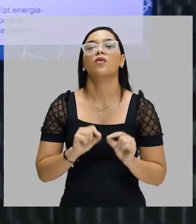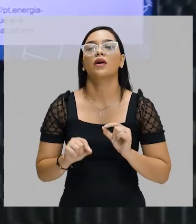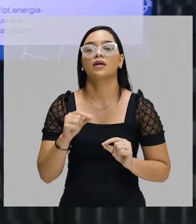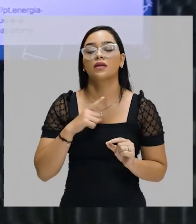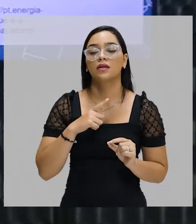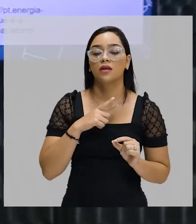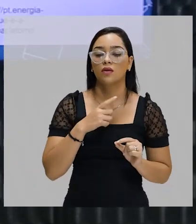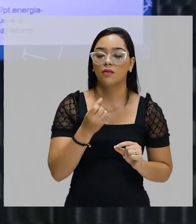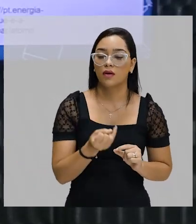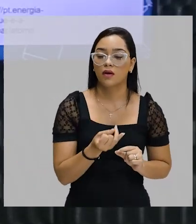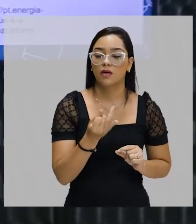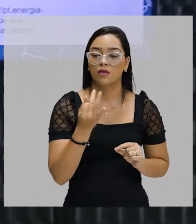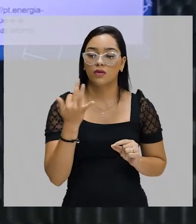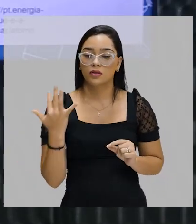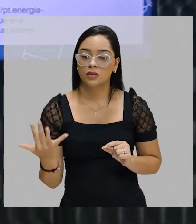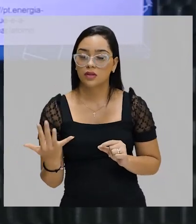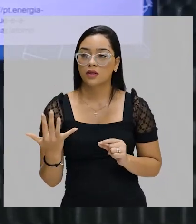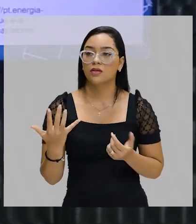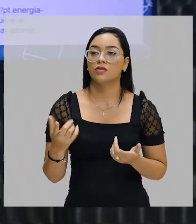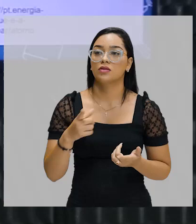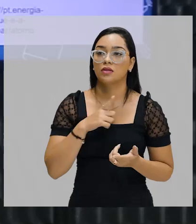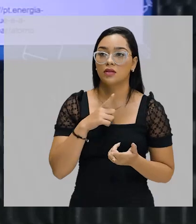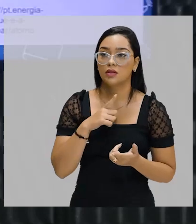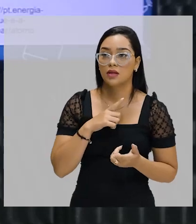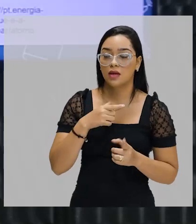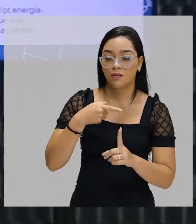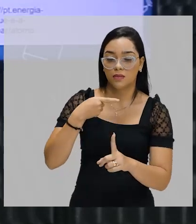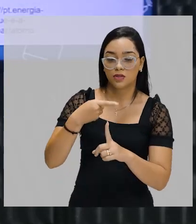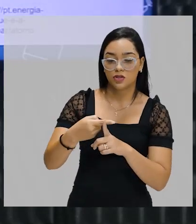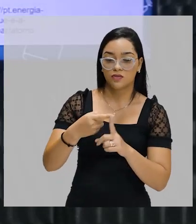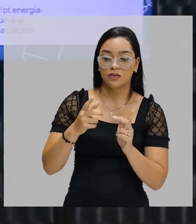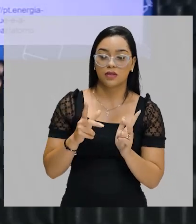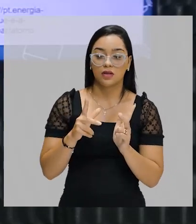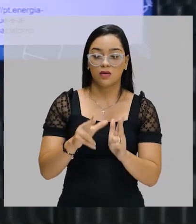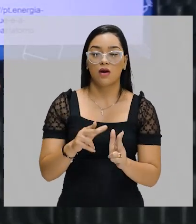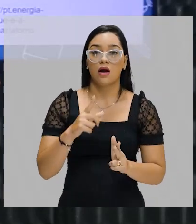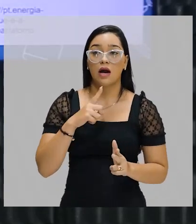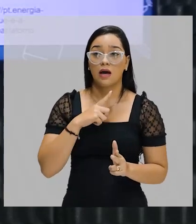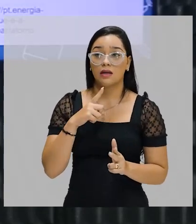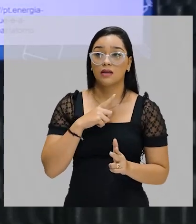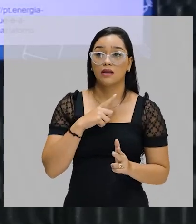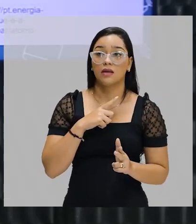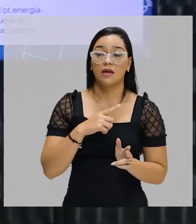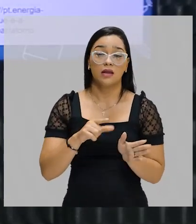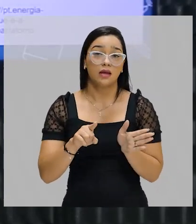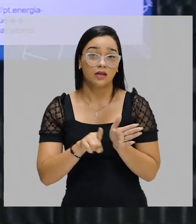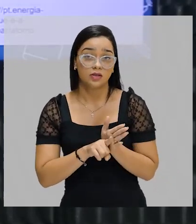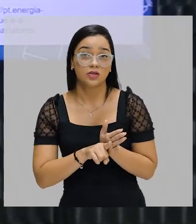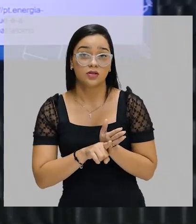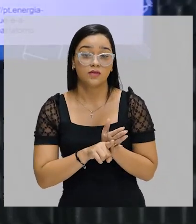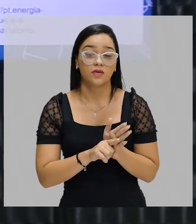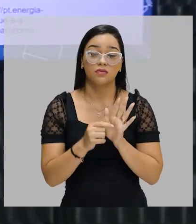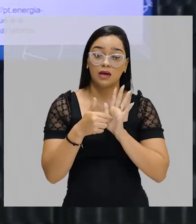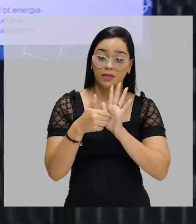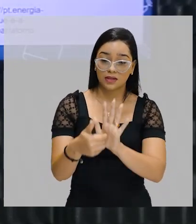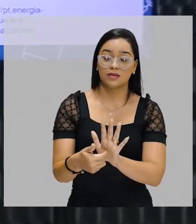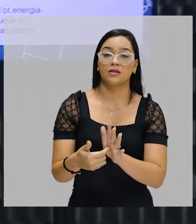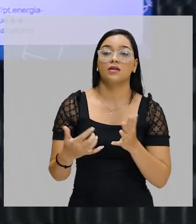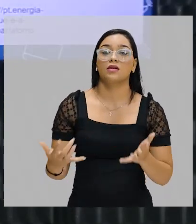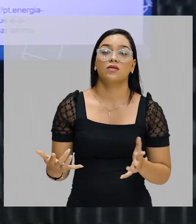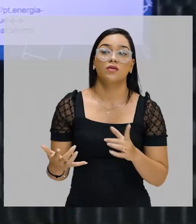uma quantidade de partículas positivas igual a uma quantidade de partículas negativas, bem como está aparecendo aqui